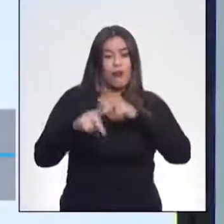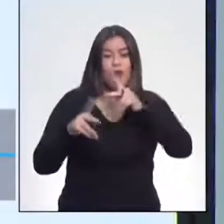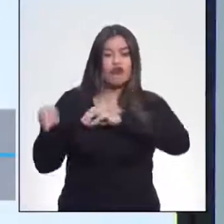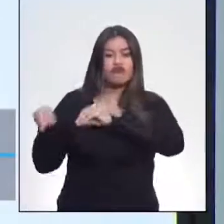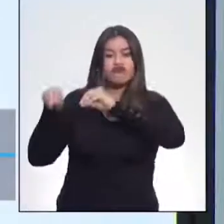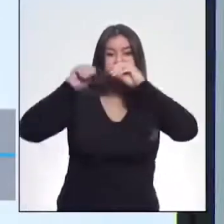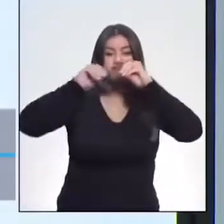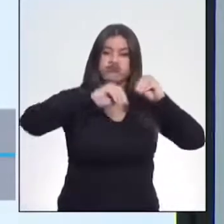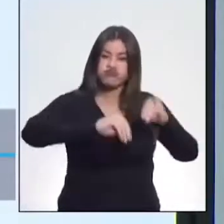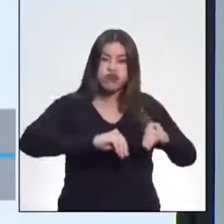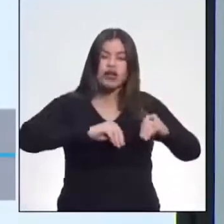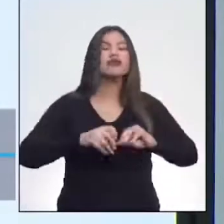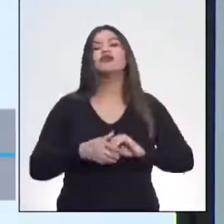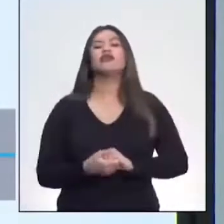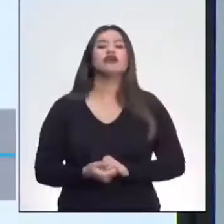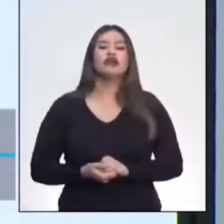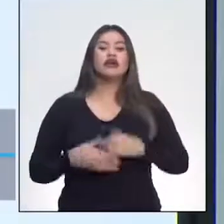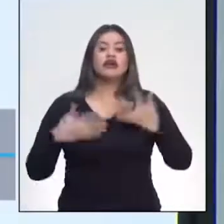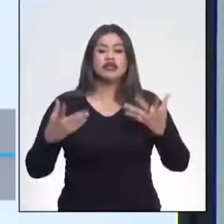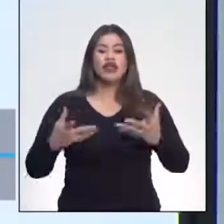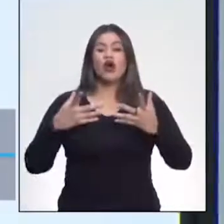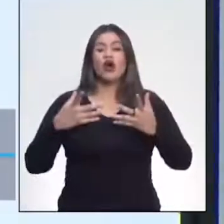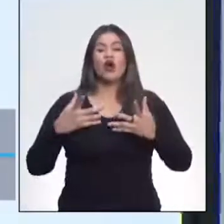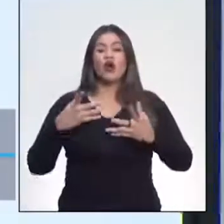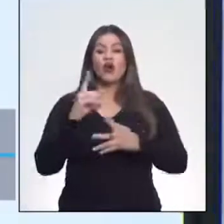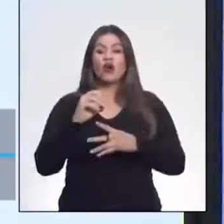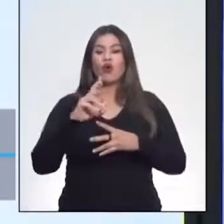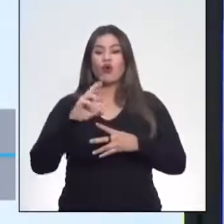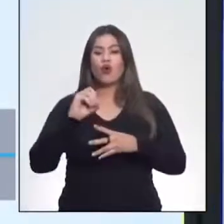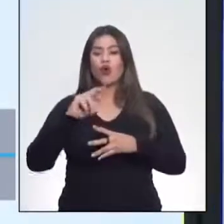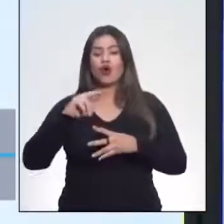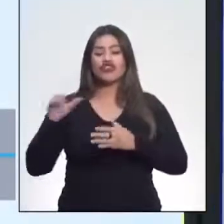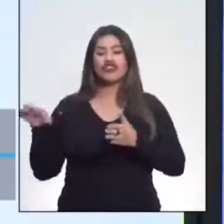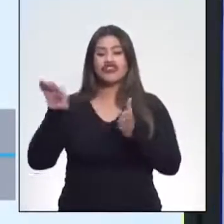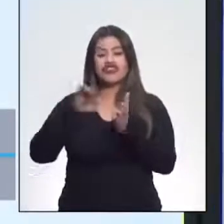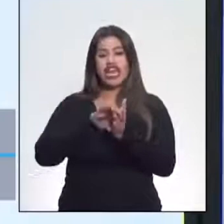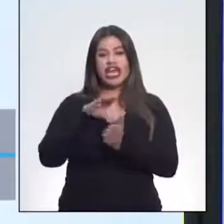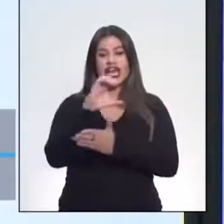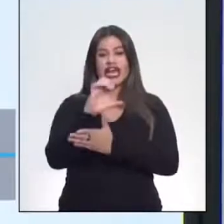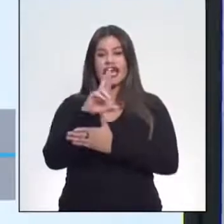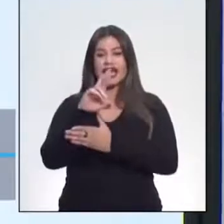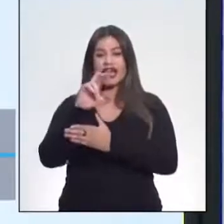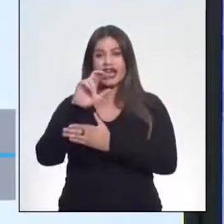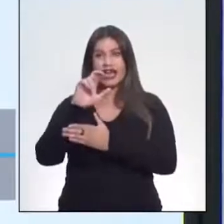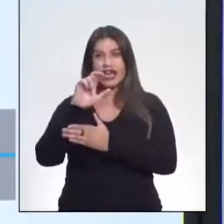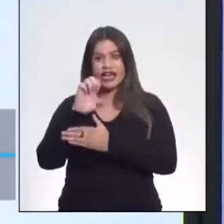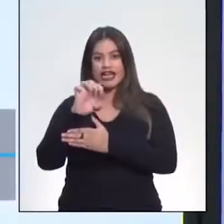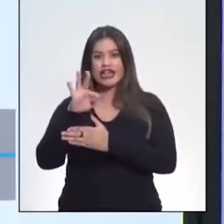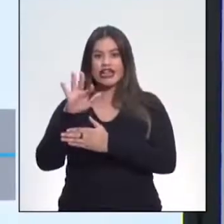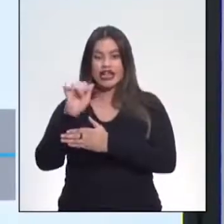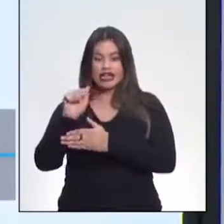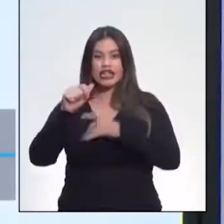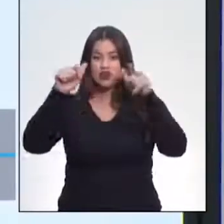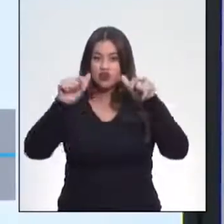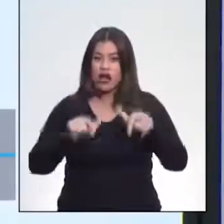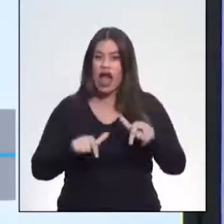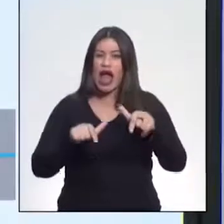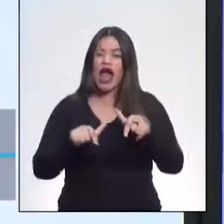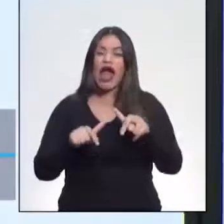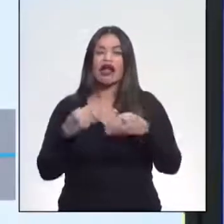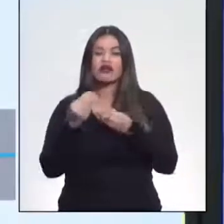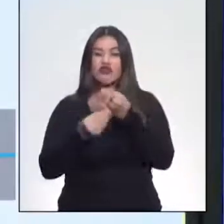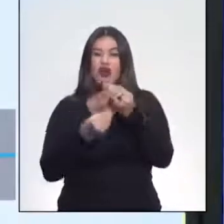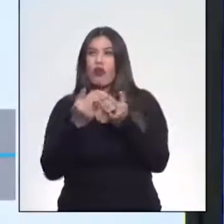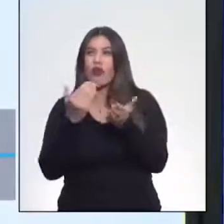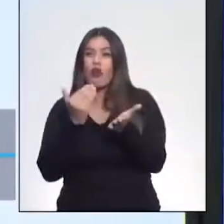na em Creta é as pessoas que estavam ali no litoral começam a entrar mais para o interior então